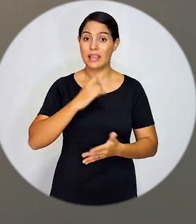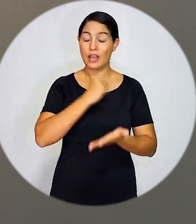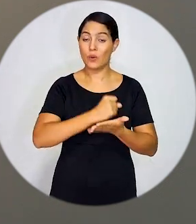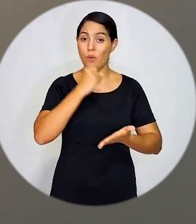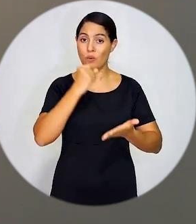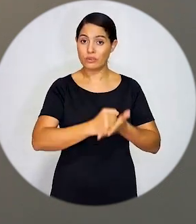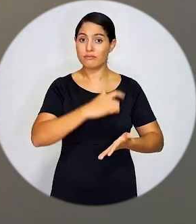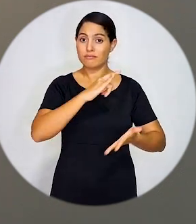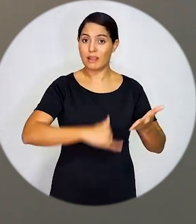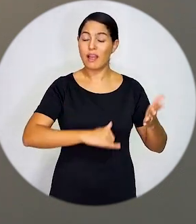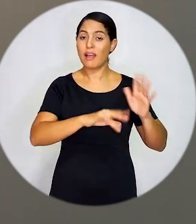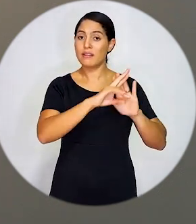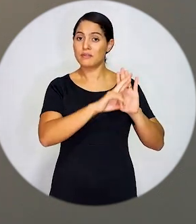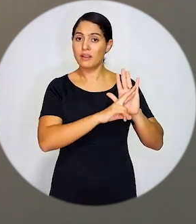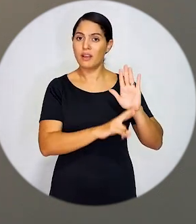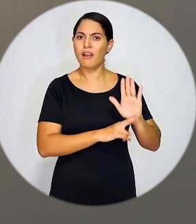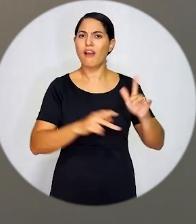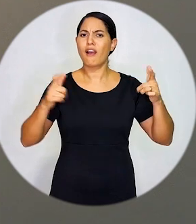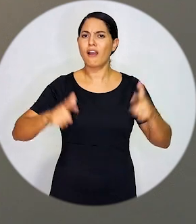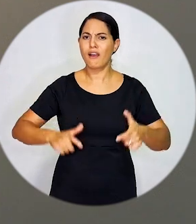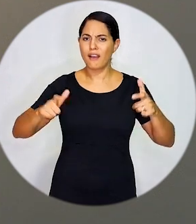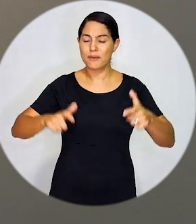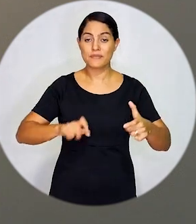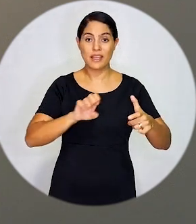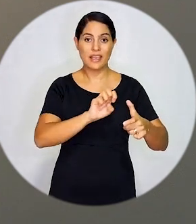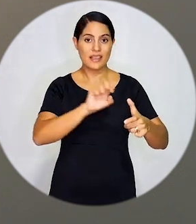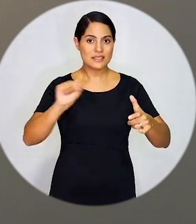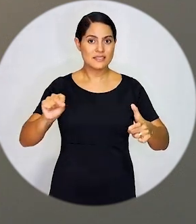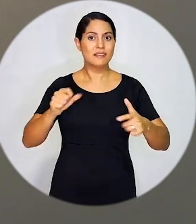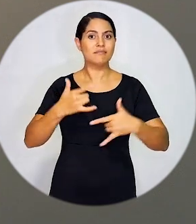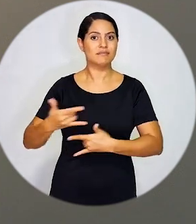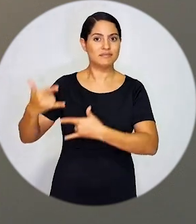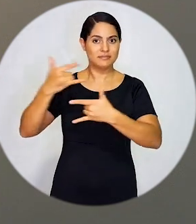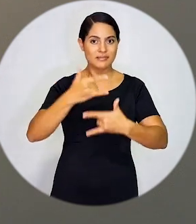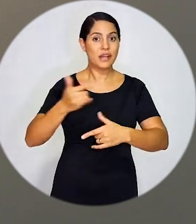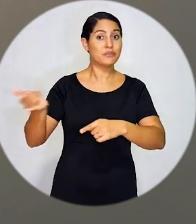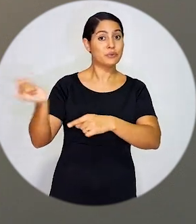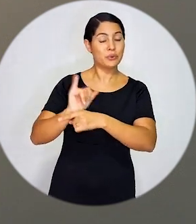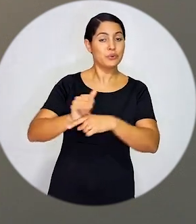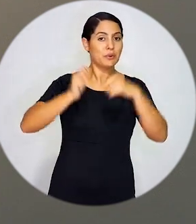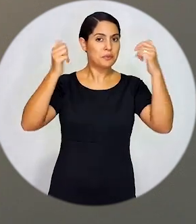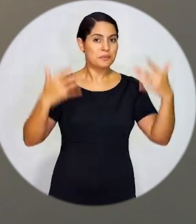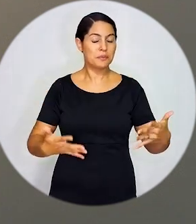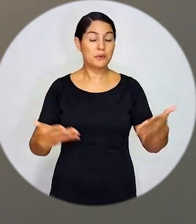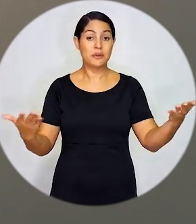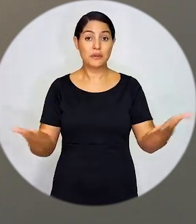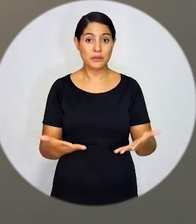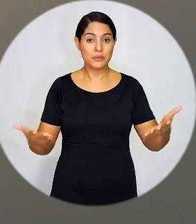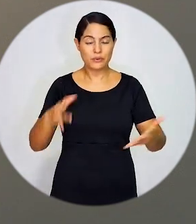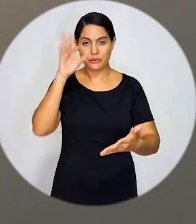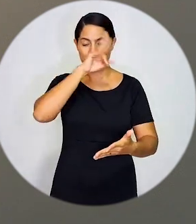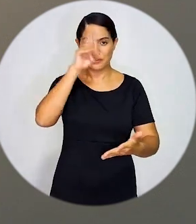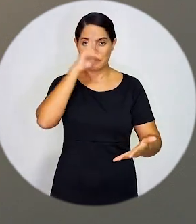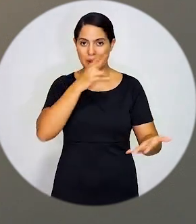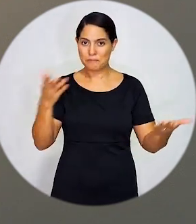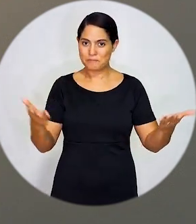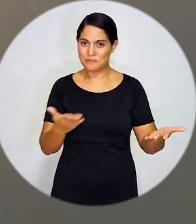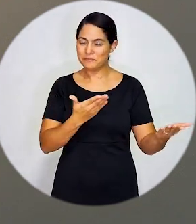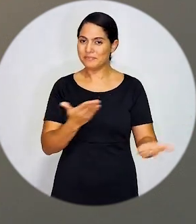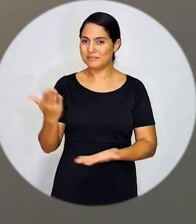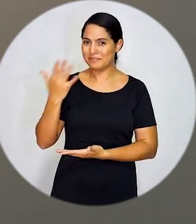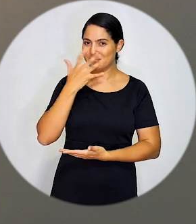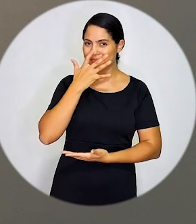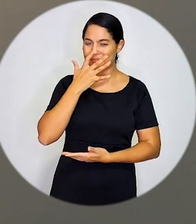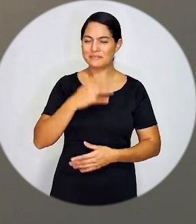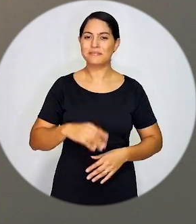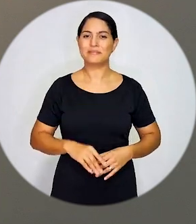contratos e atos normativos. O tema foi abordado em uma live no canal da ESA Nacional no YouTube. Inclusive, é o que a gente relembra a partir